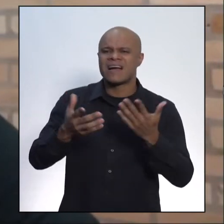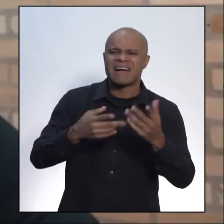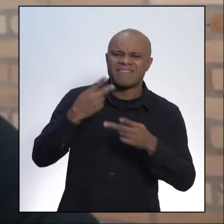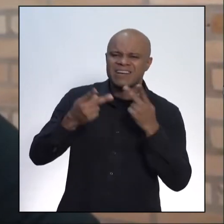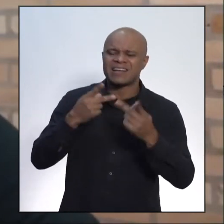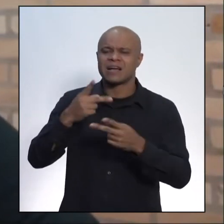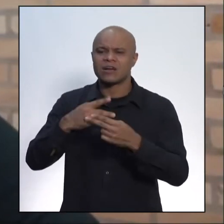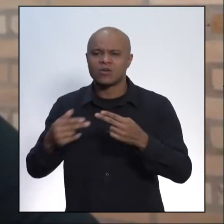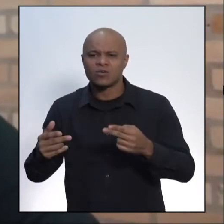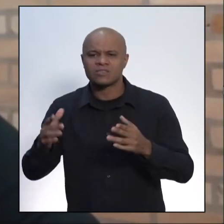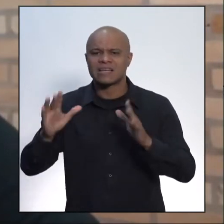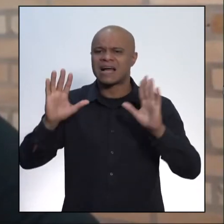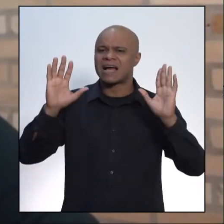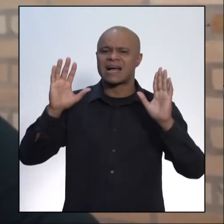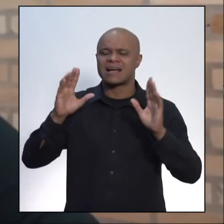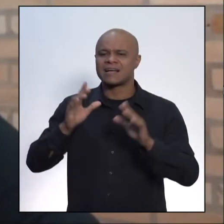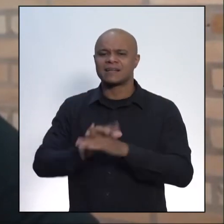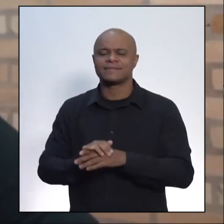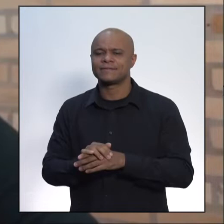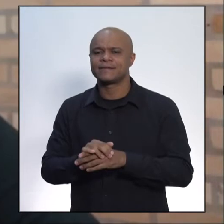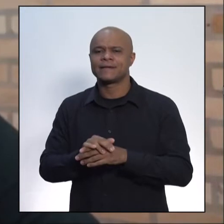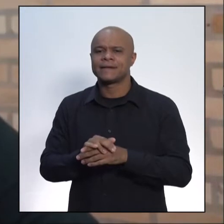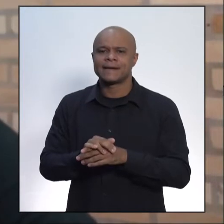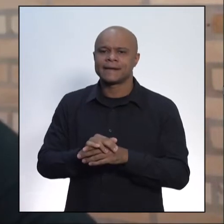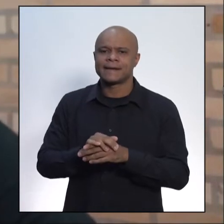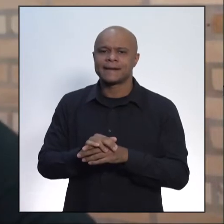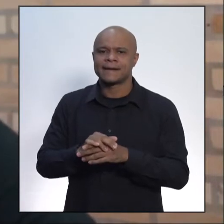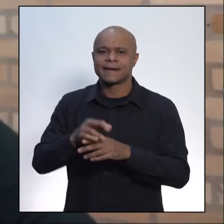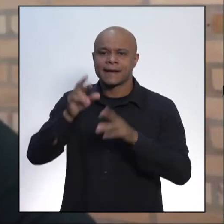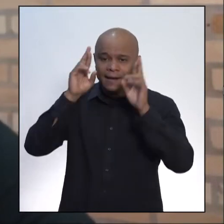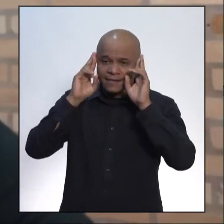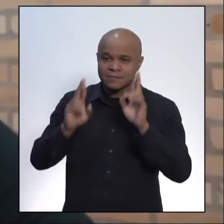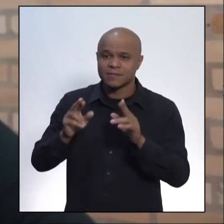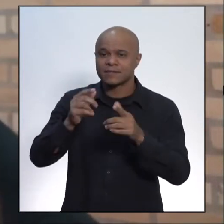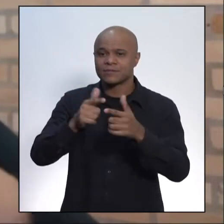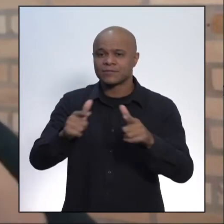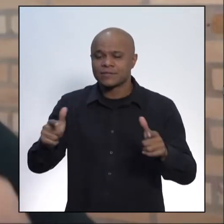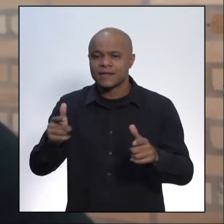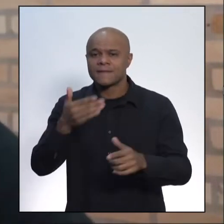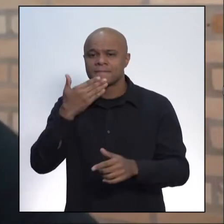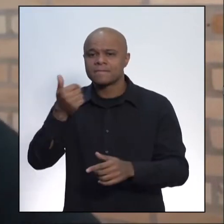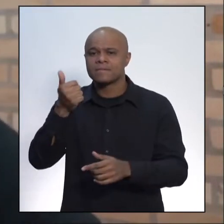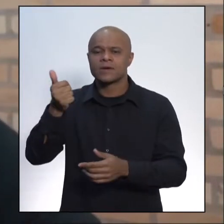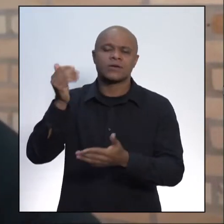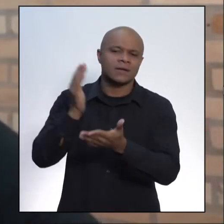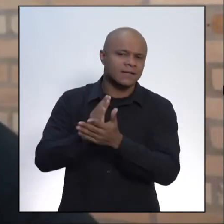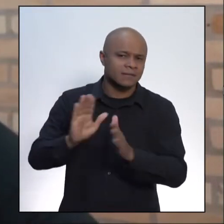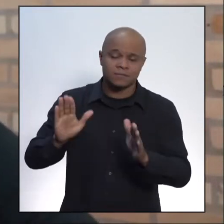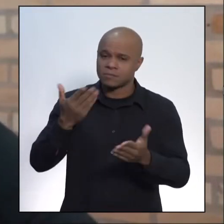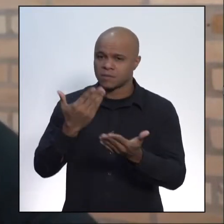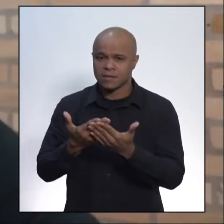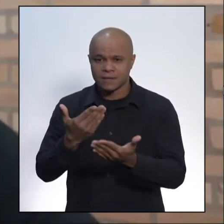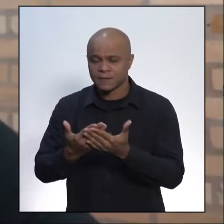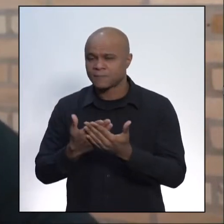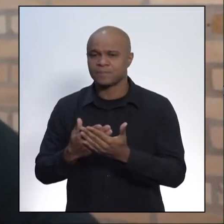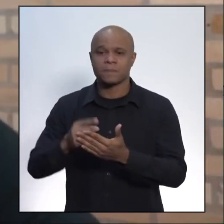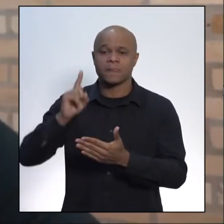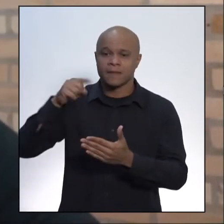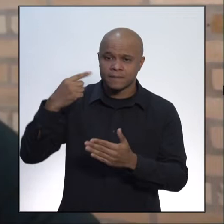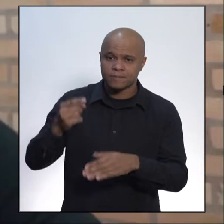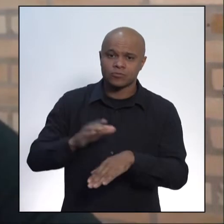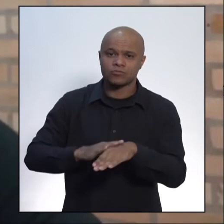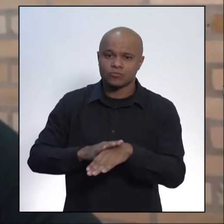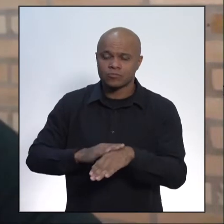Aconteceu uma situação online que foi muito desrespeitosa, é melhor encerrar aquela aula, não deixar com que todos os outros alunos que estão ali